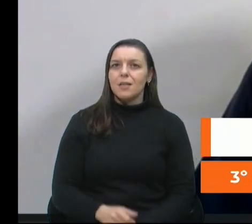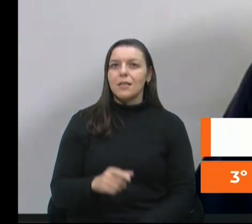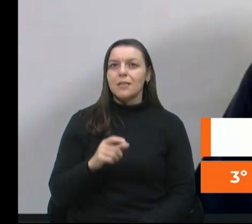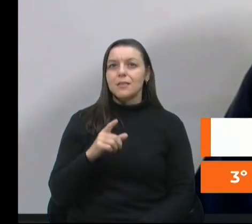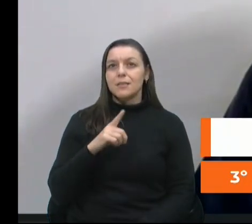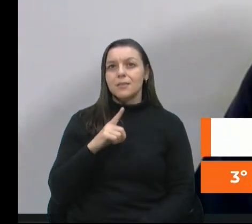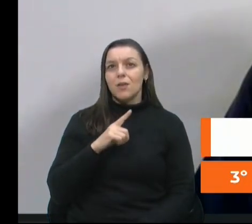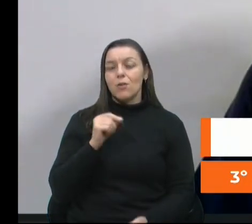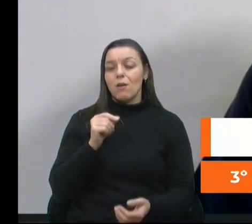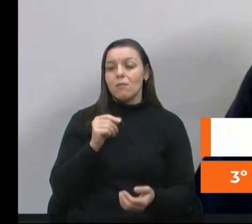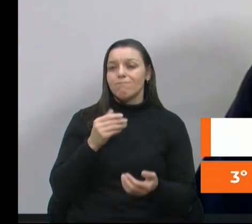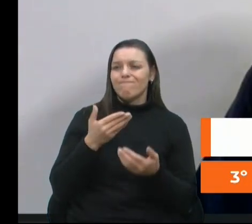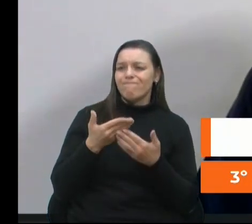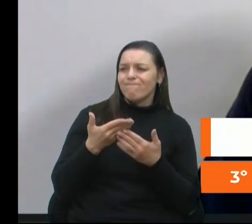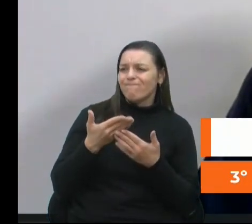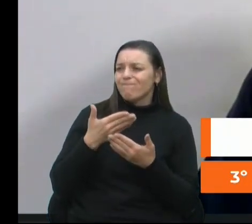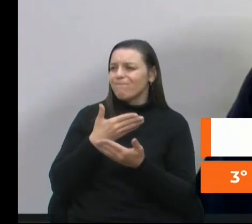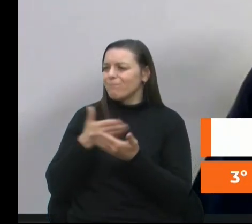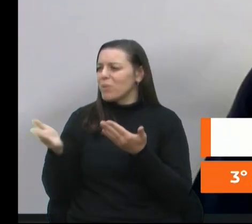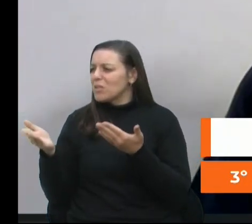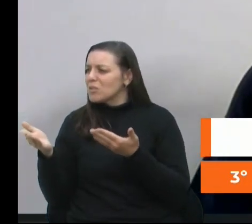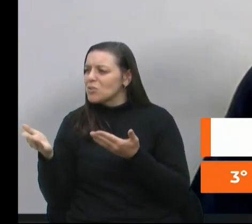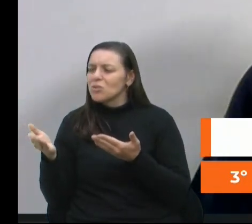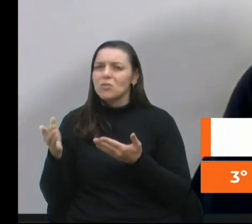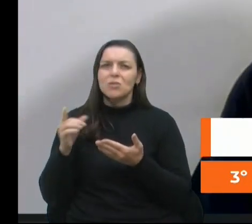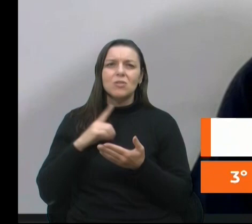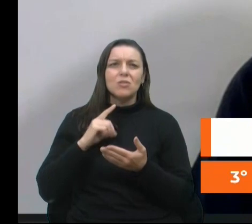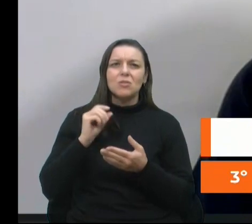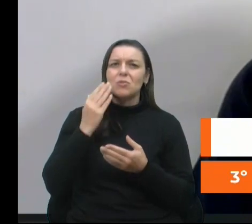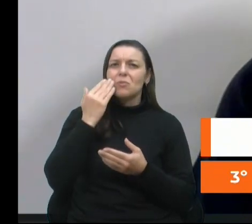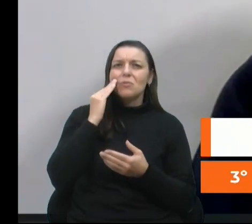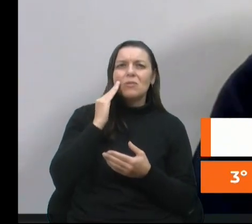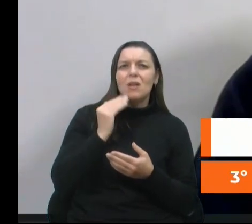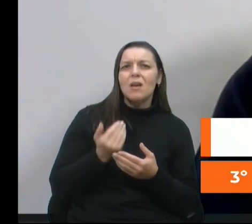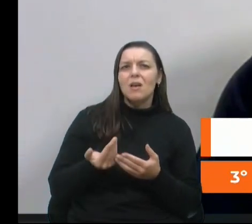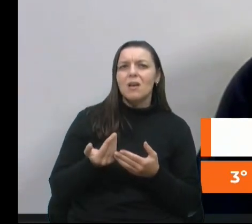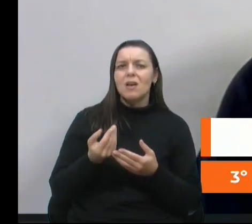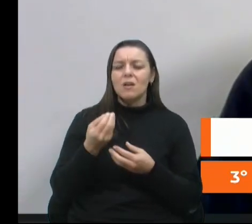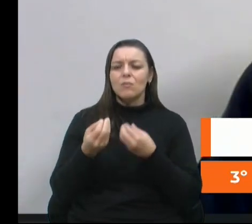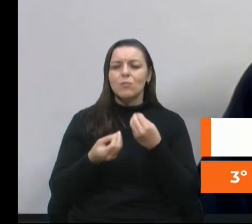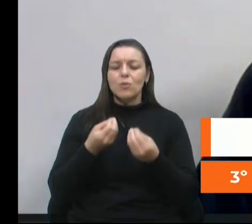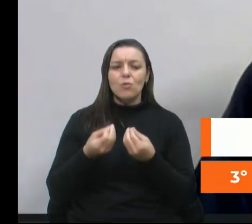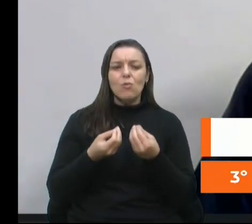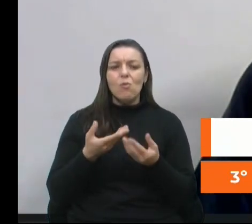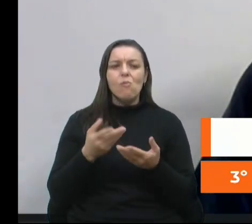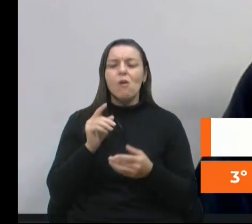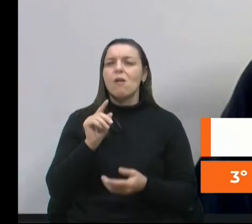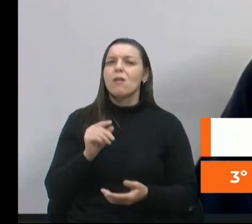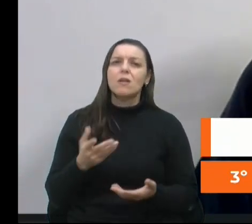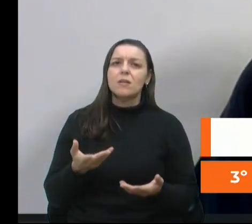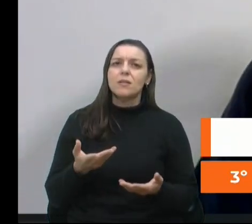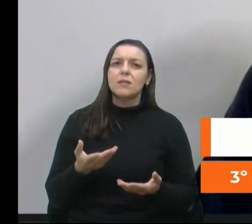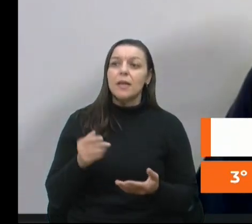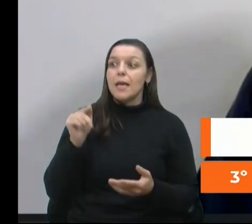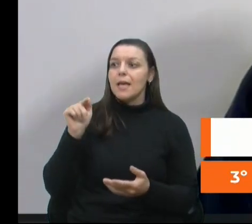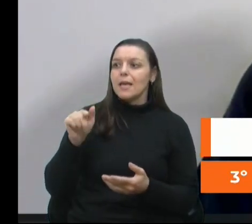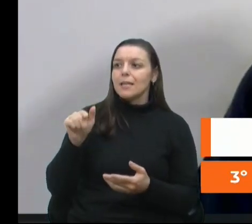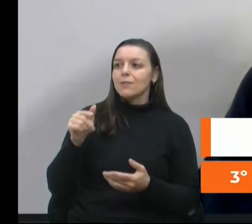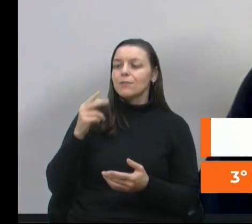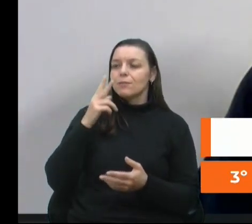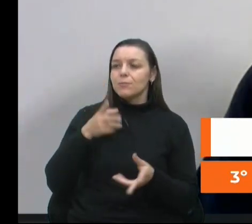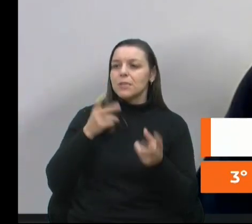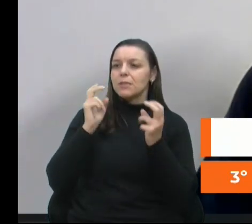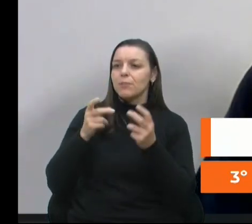sentir deslocado, se ele se sentir inapropriado, se ele se sentir inadequado, ele vai se ver